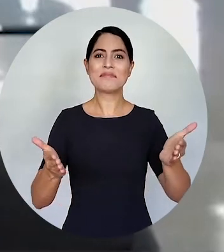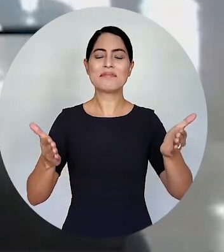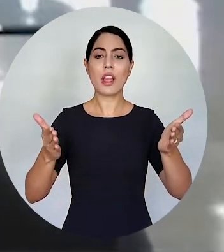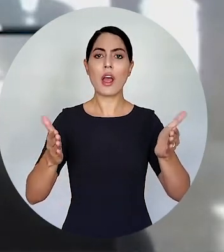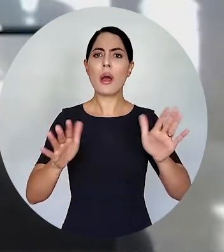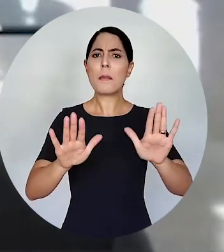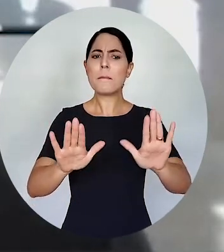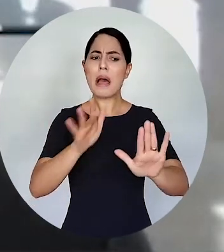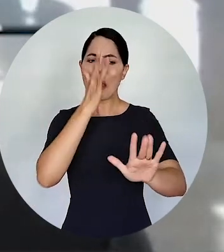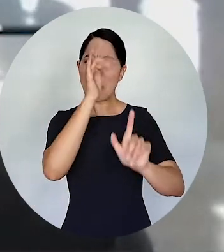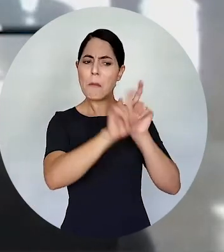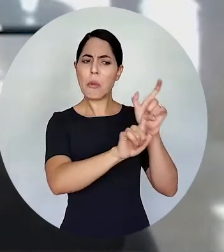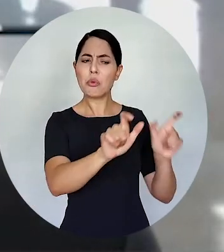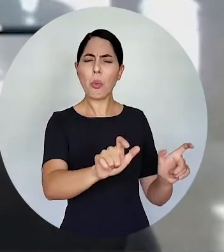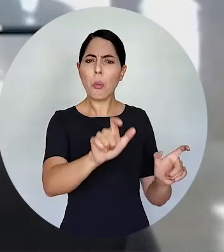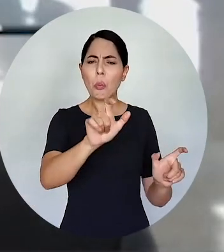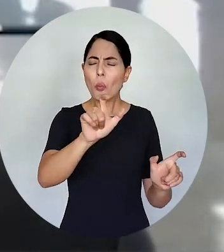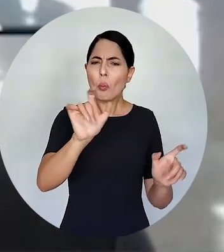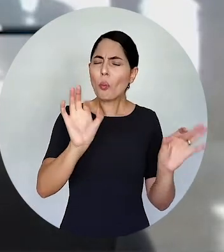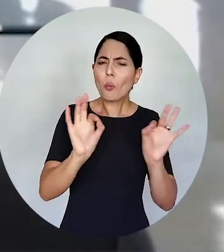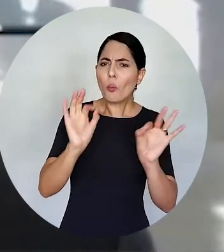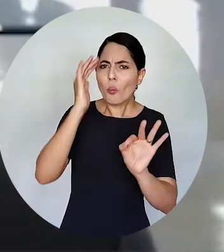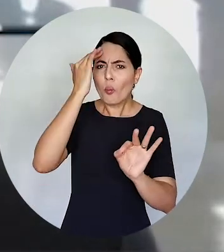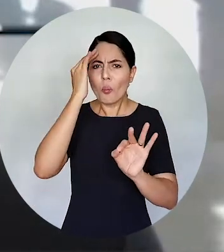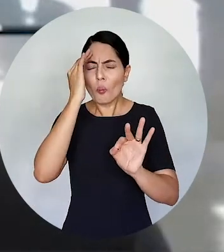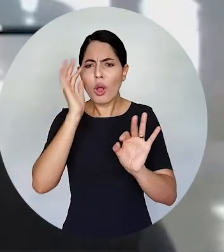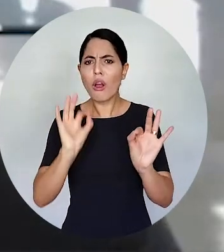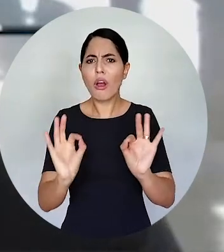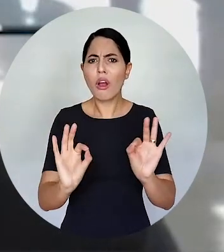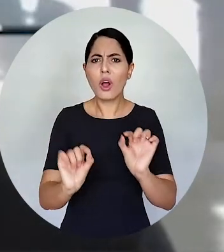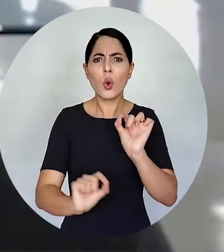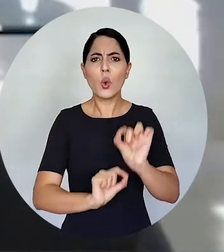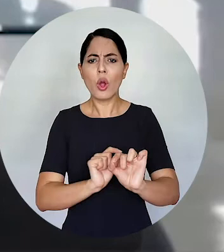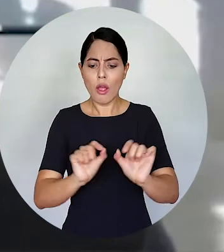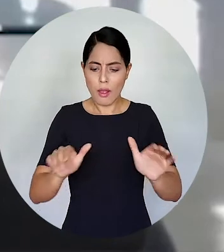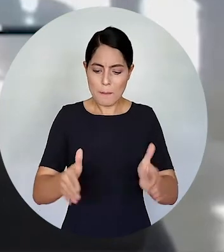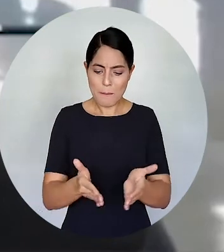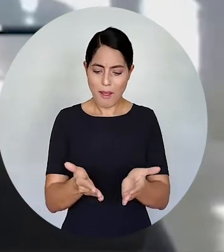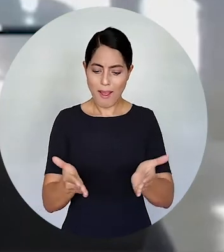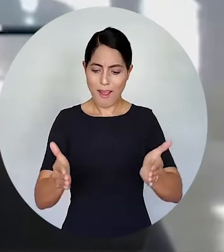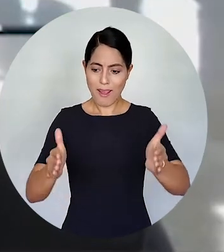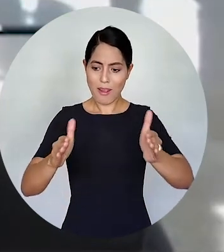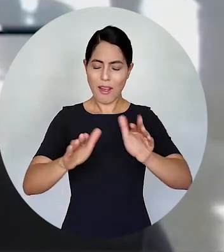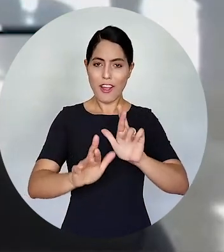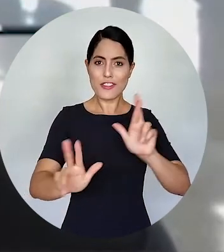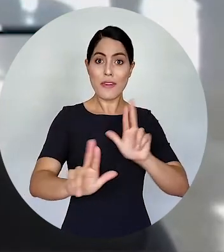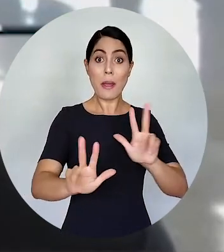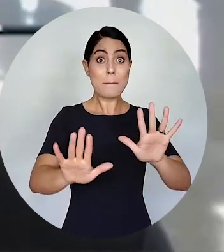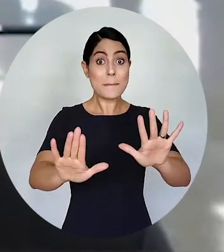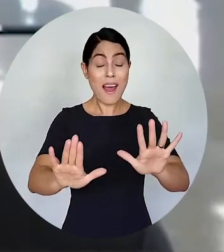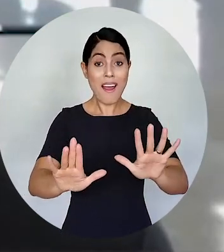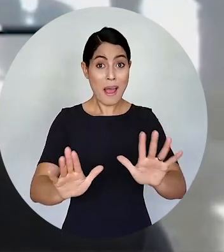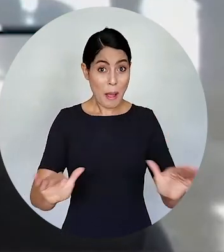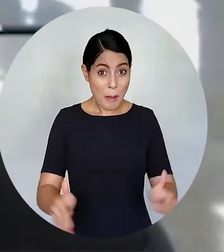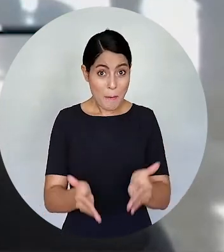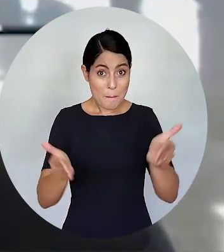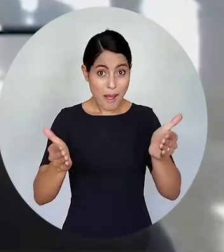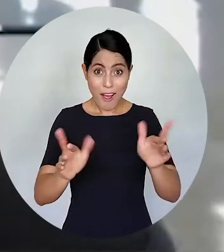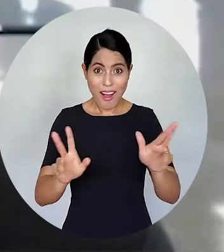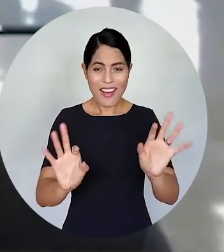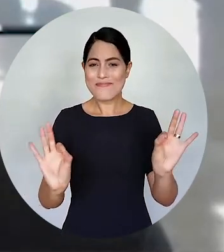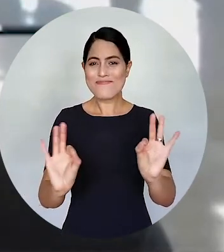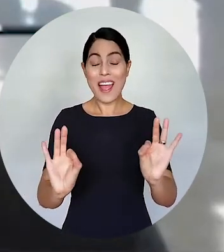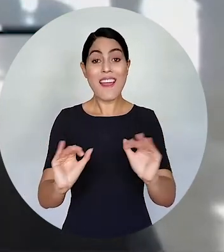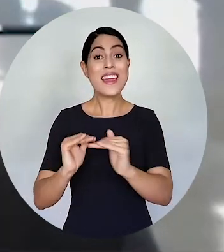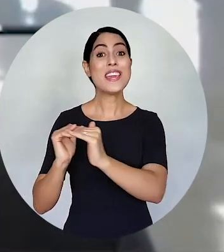Nada entendeu. Quem se vestiu com a fantasia de ter sido feito de um barro diferente,